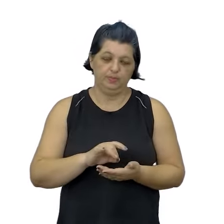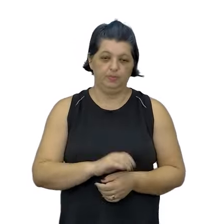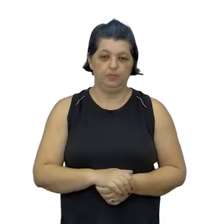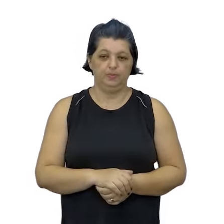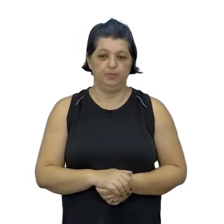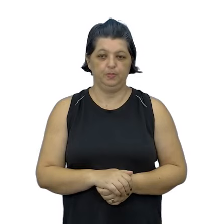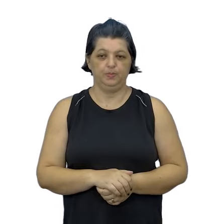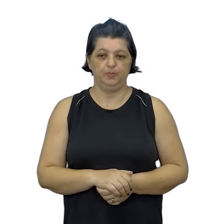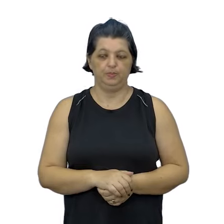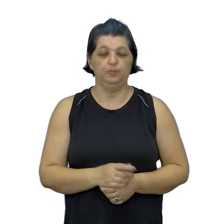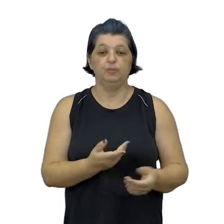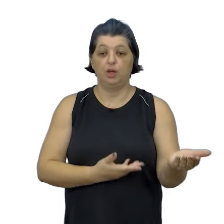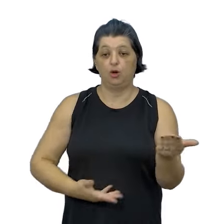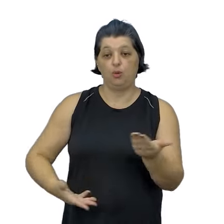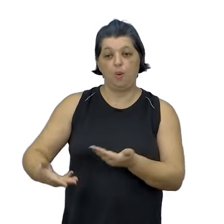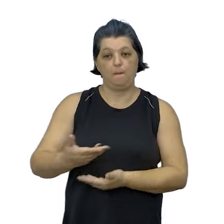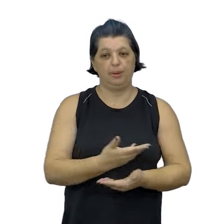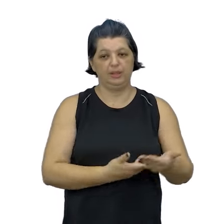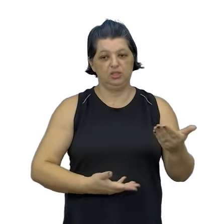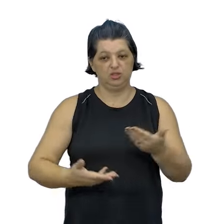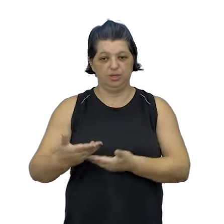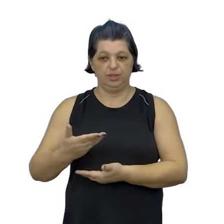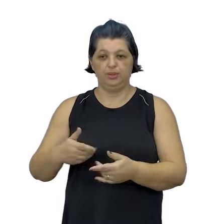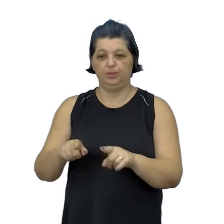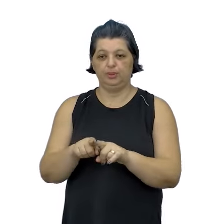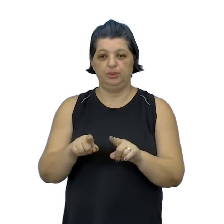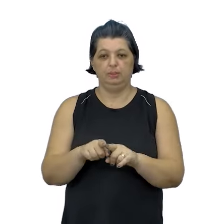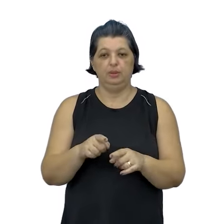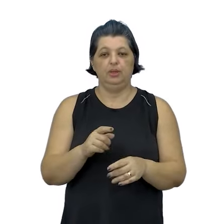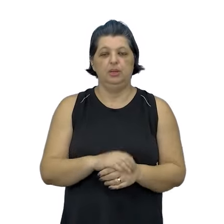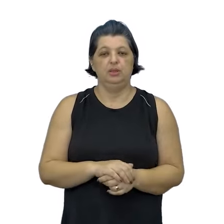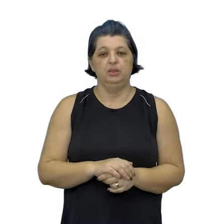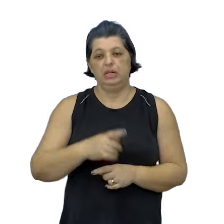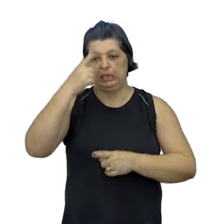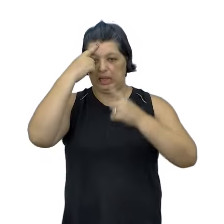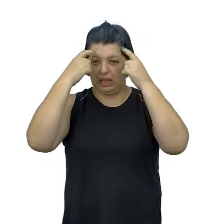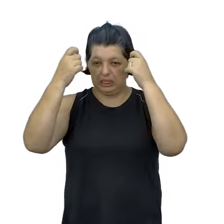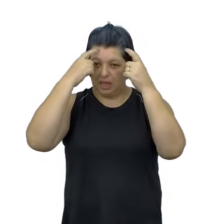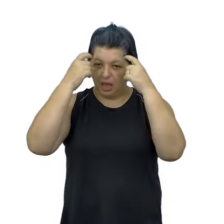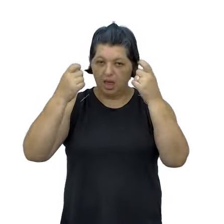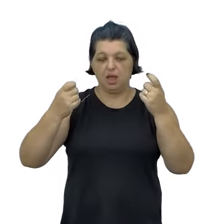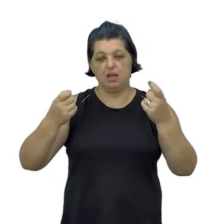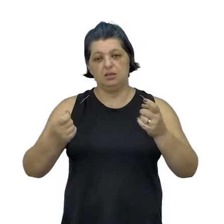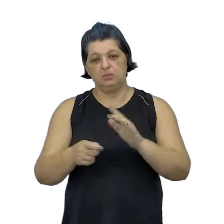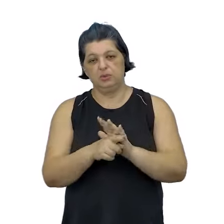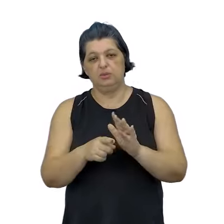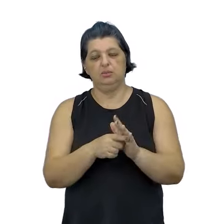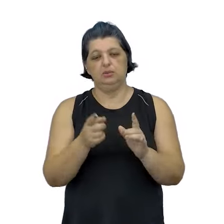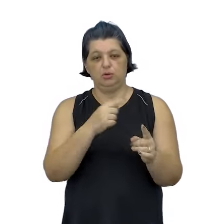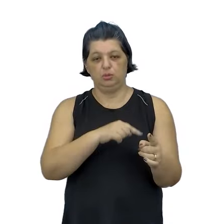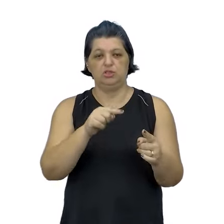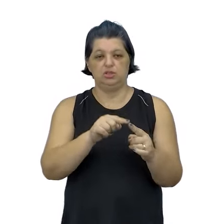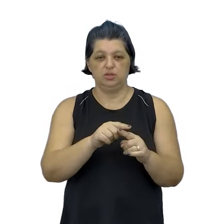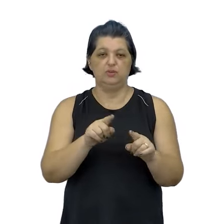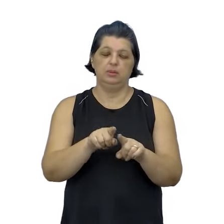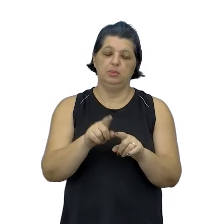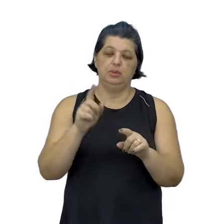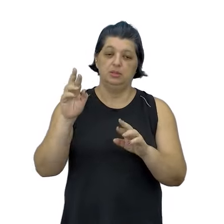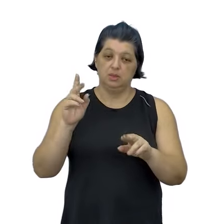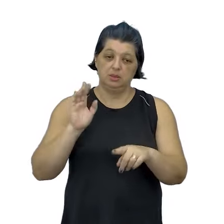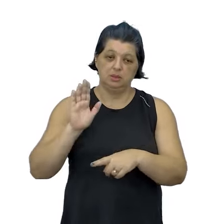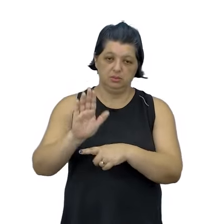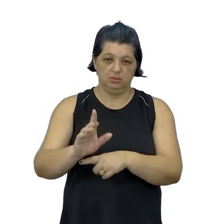estar compartilhando, né, as nossas ideias, os nossos ideais, e espero ter contribuído um pouco nesse momento